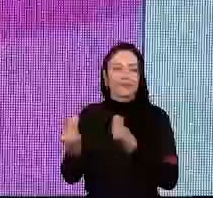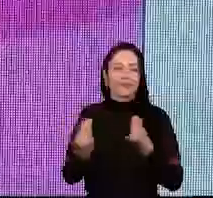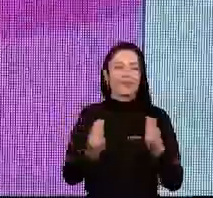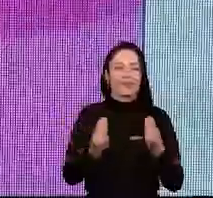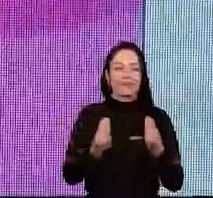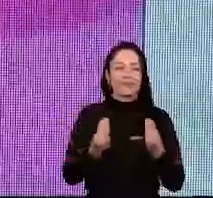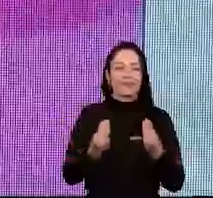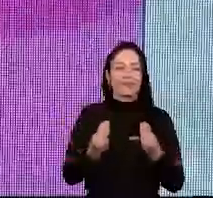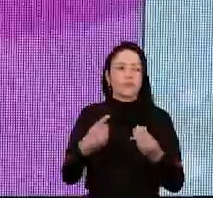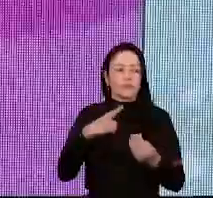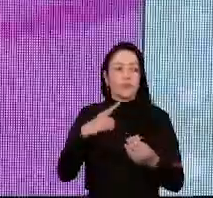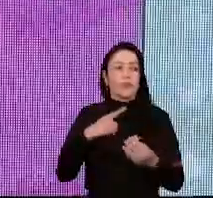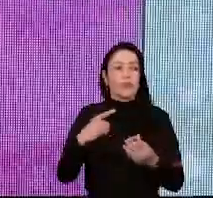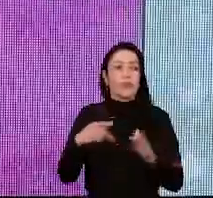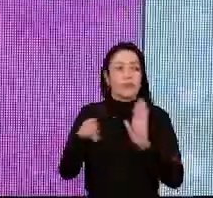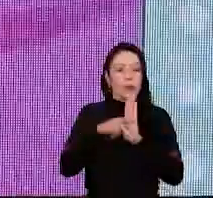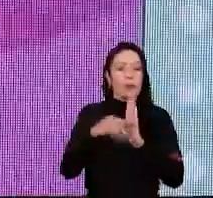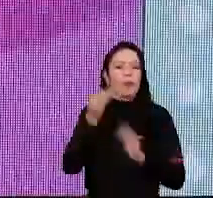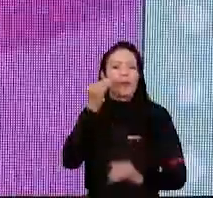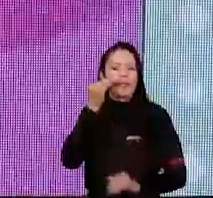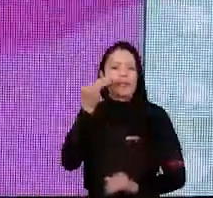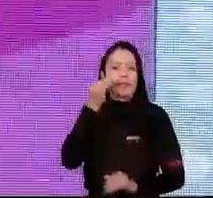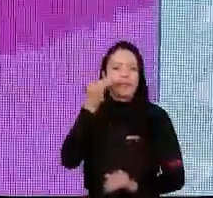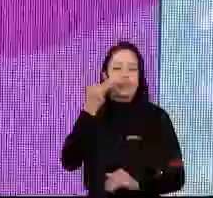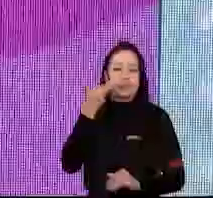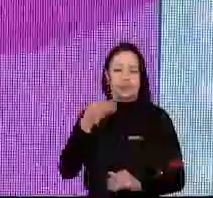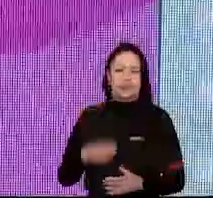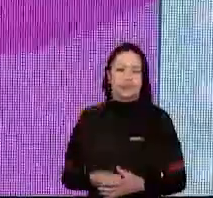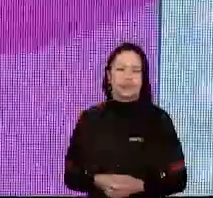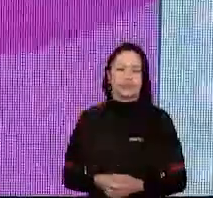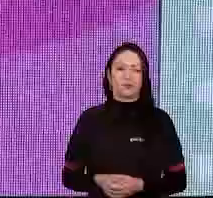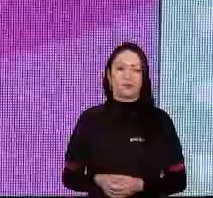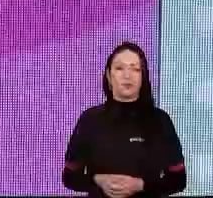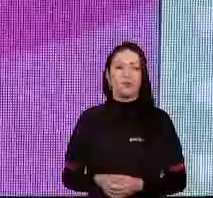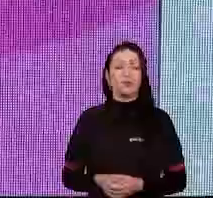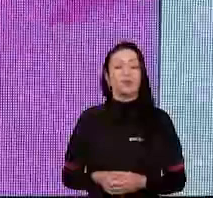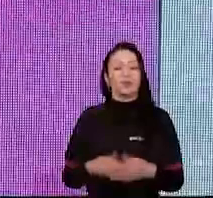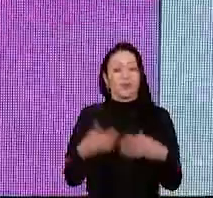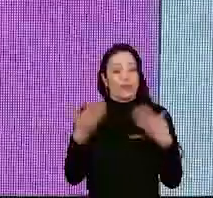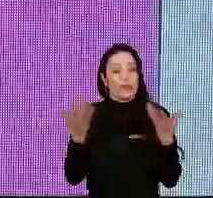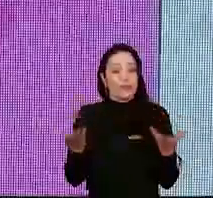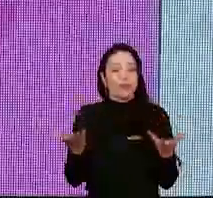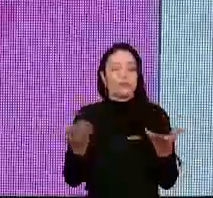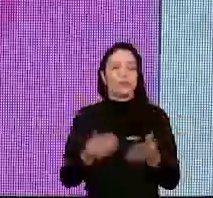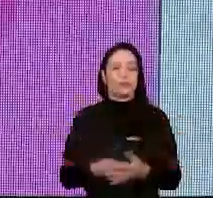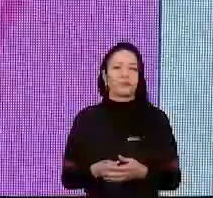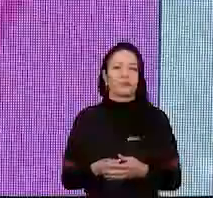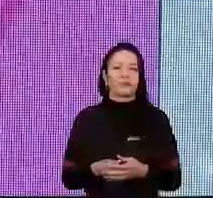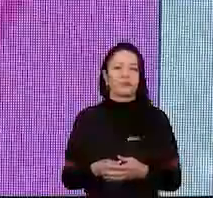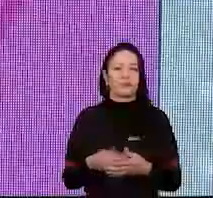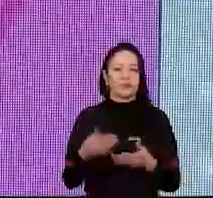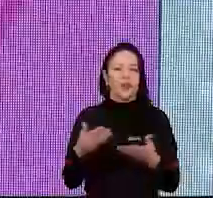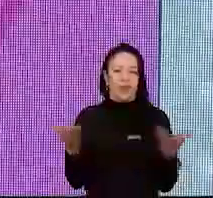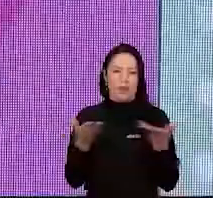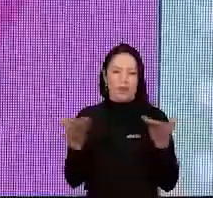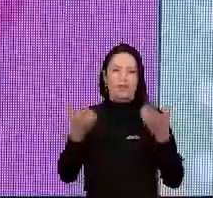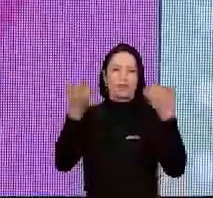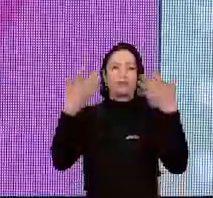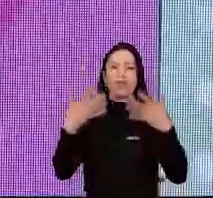níveis séricos, que é o que a gente testa nessa cultura antibiograma. Então, assim, e aí eu vou levantar